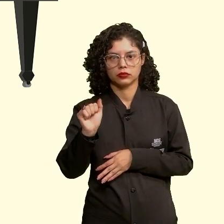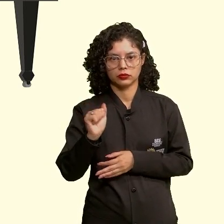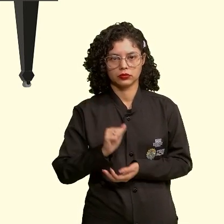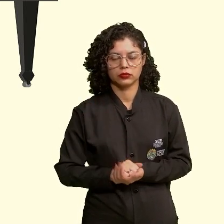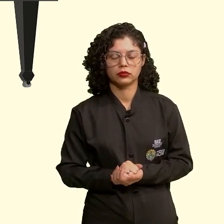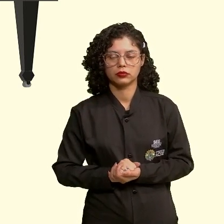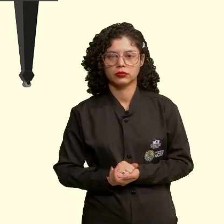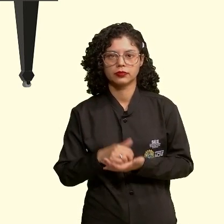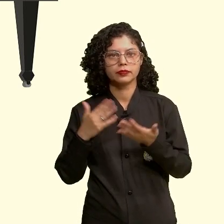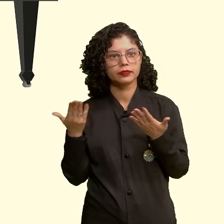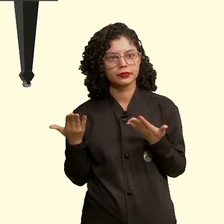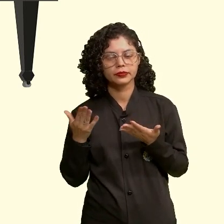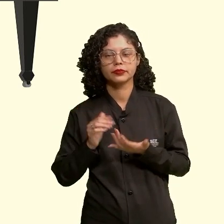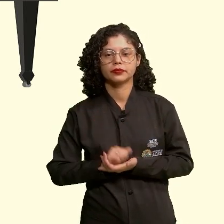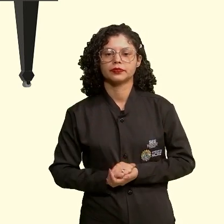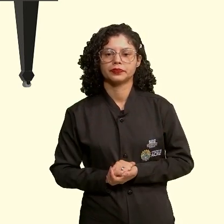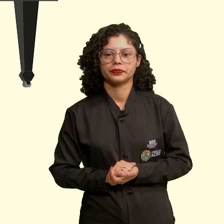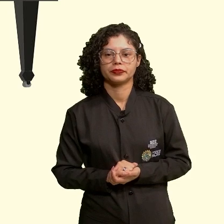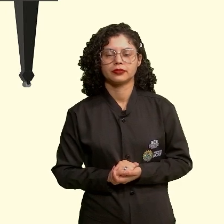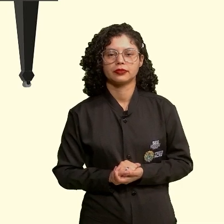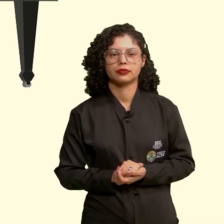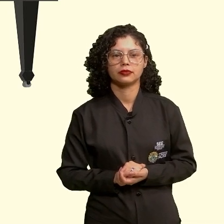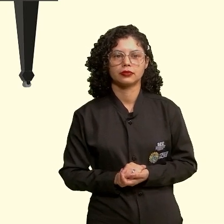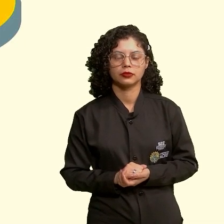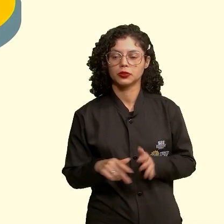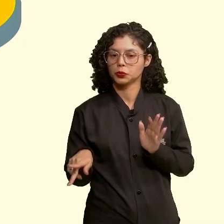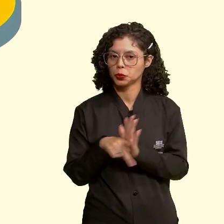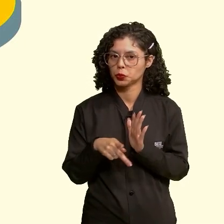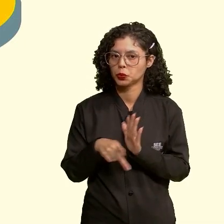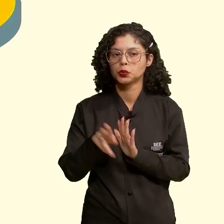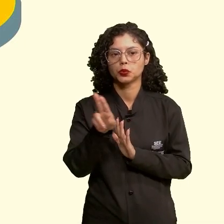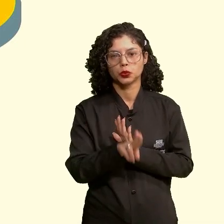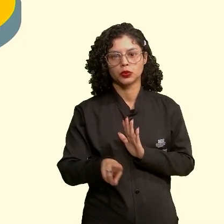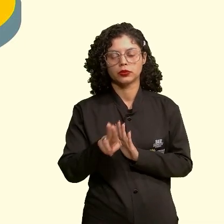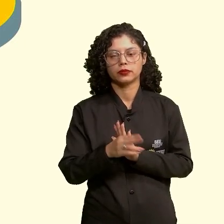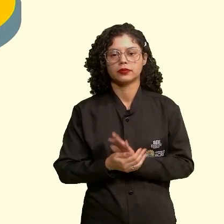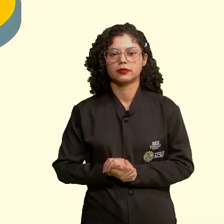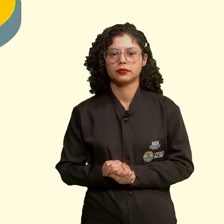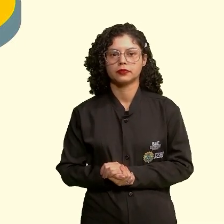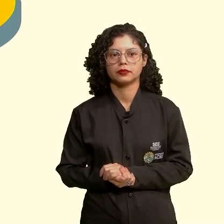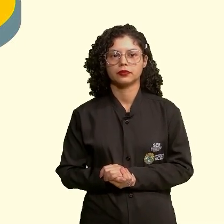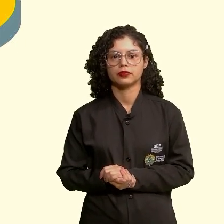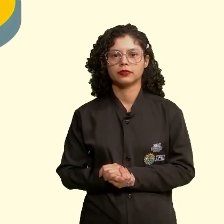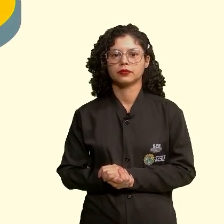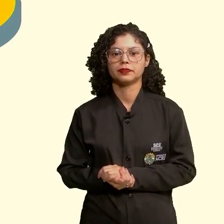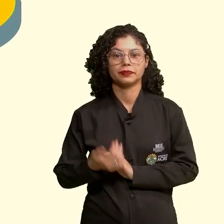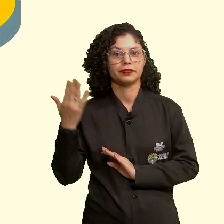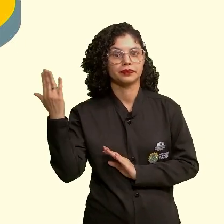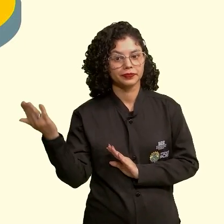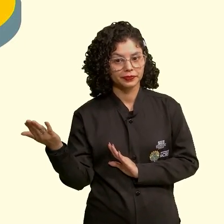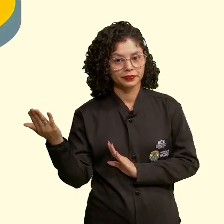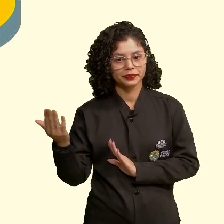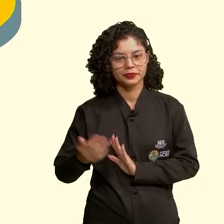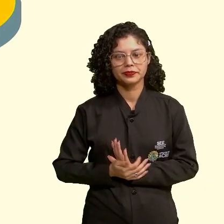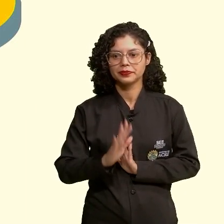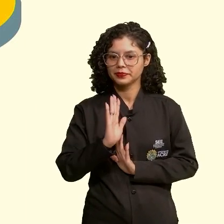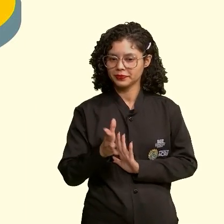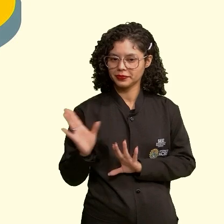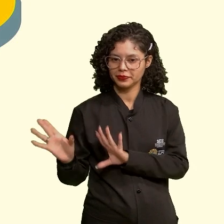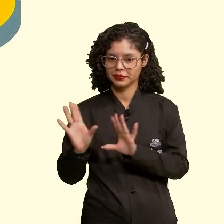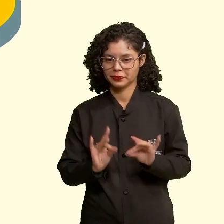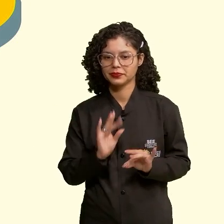notas. Então esse é o clássico piano. E agora, hein? A gente até